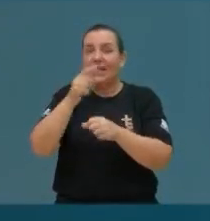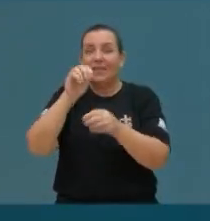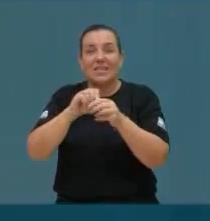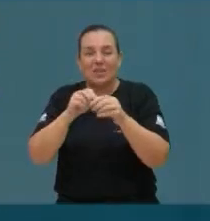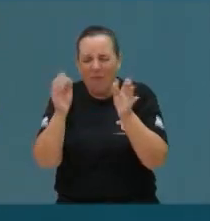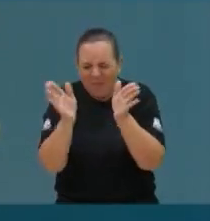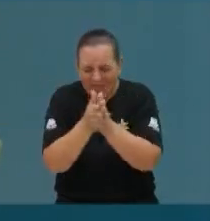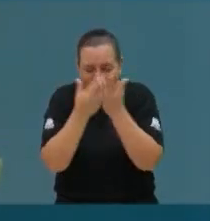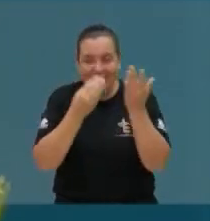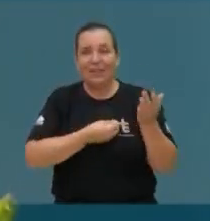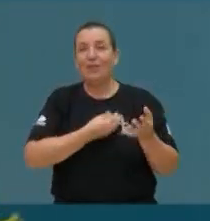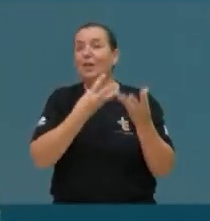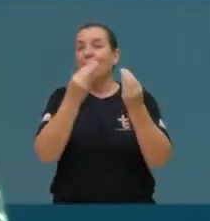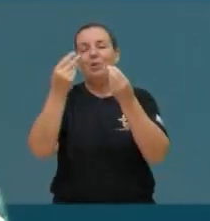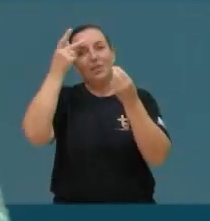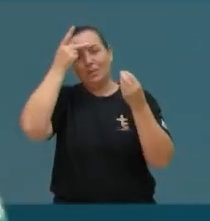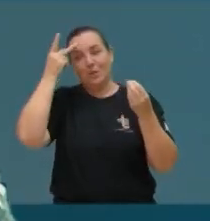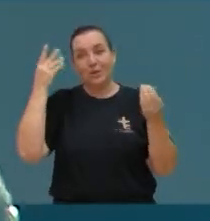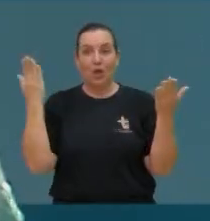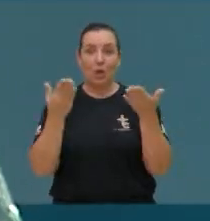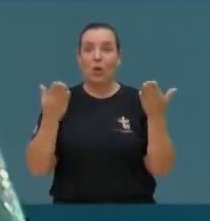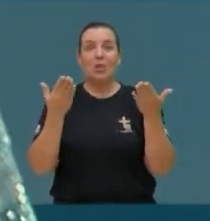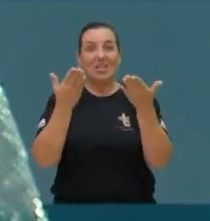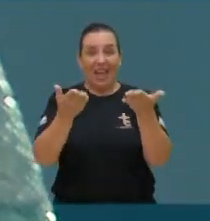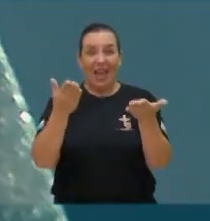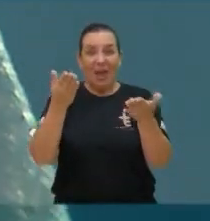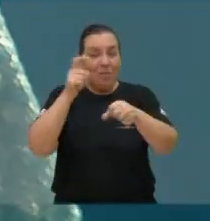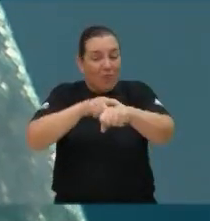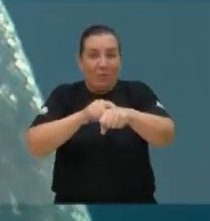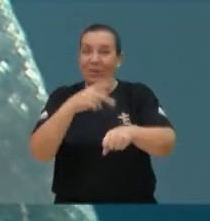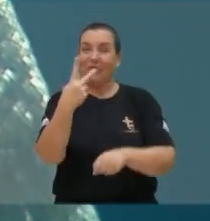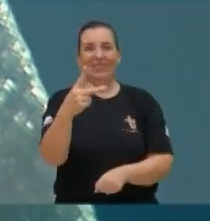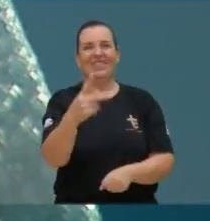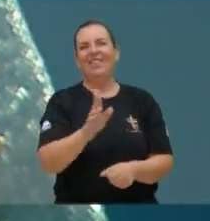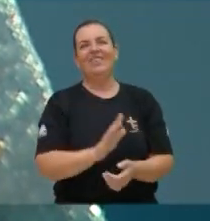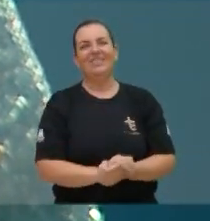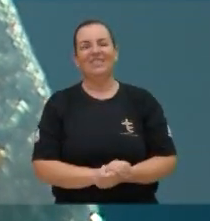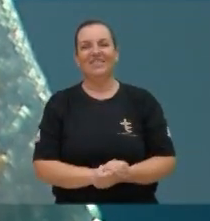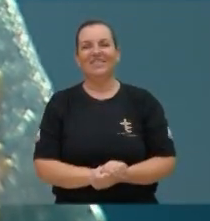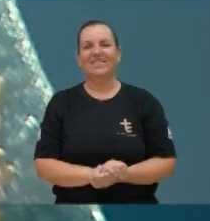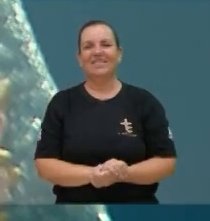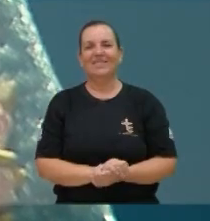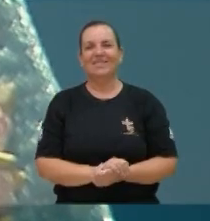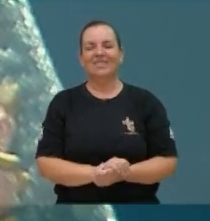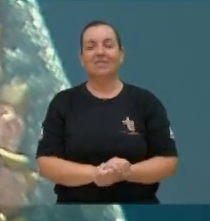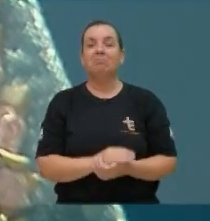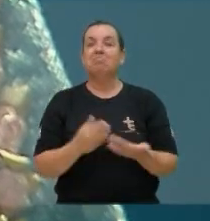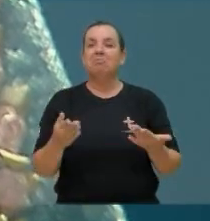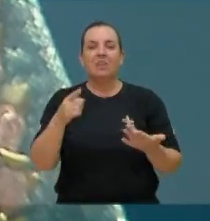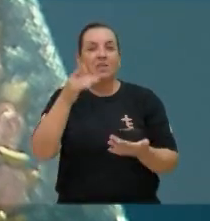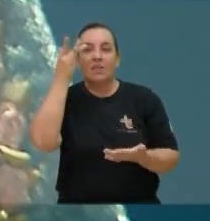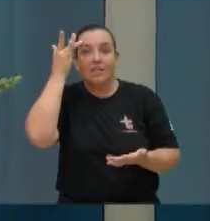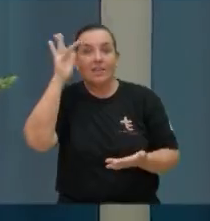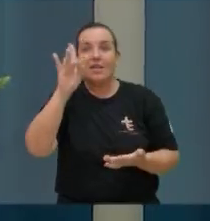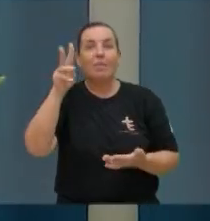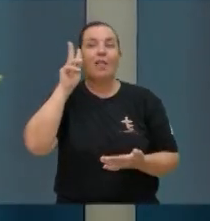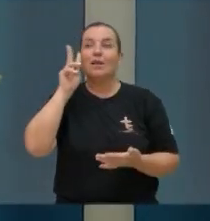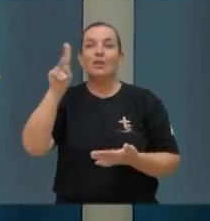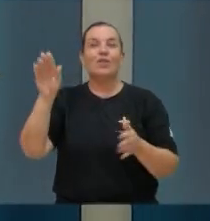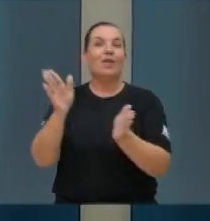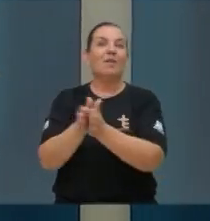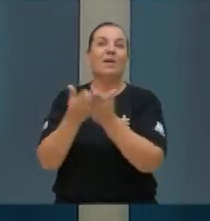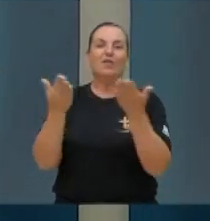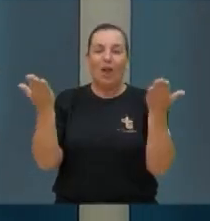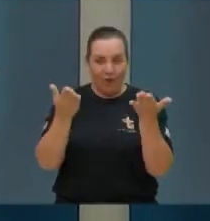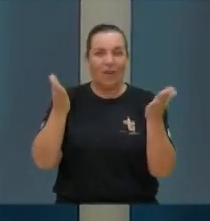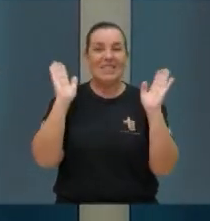muita gente. E hoje é a sua vez, hoje é o seu dia. Tanto é que você nem sabia dessa história maravilhosa, agora